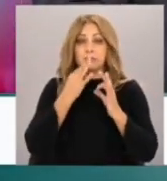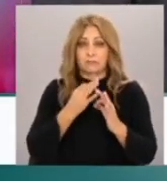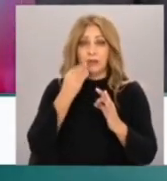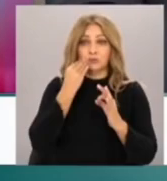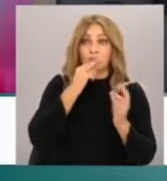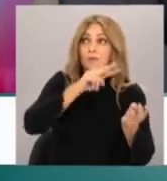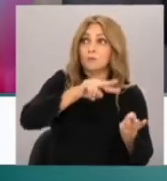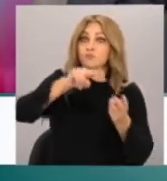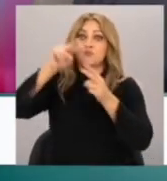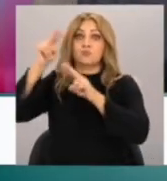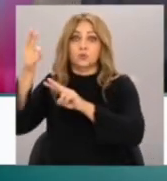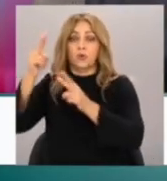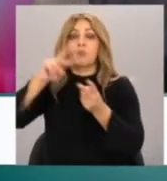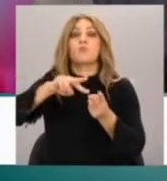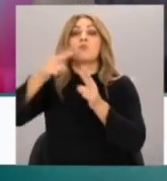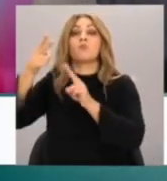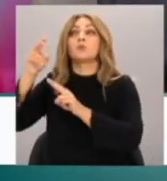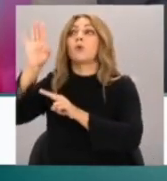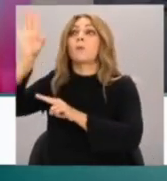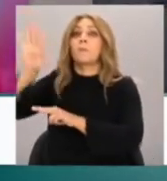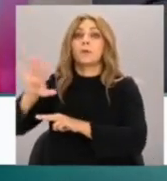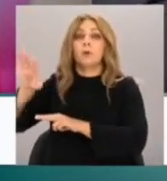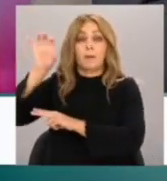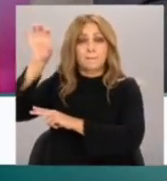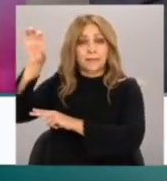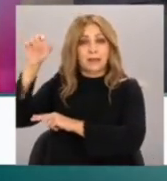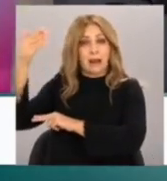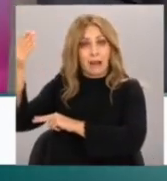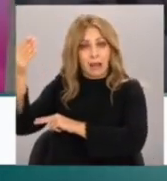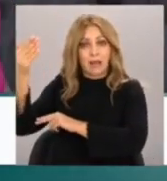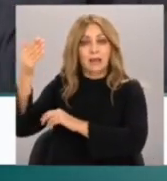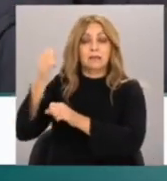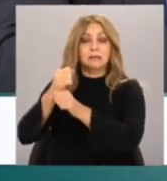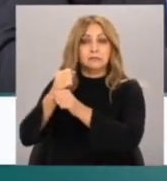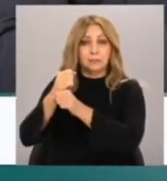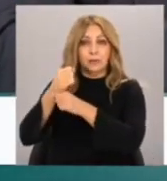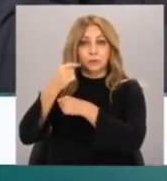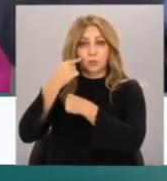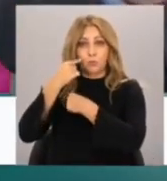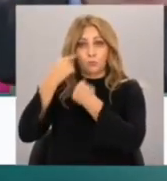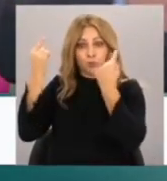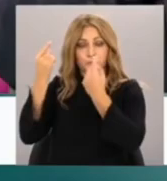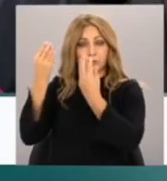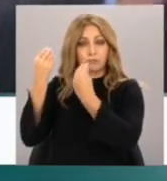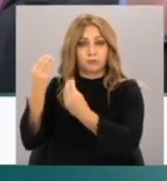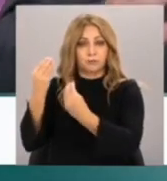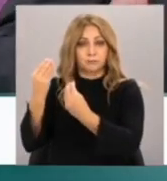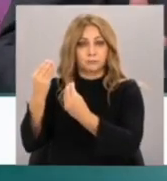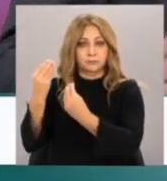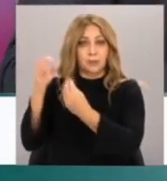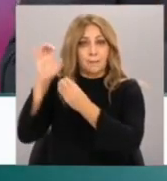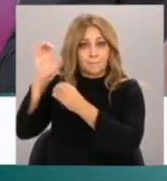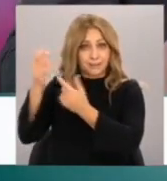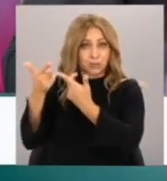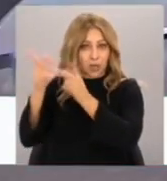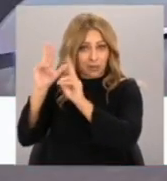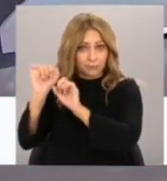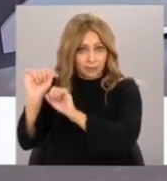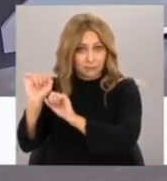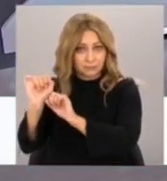emigram para sociedade onde a diga excelentes serviços públicos para ações liberais não é isso